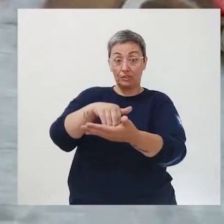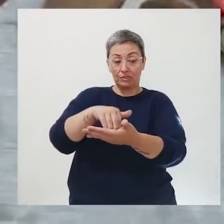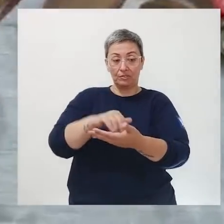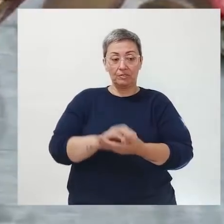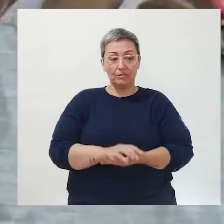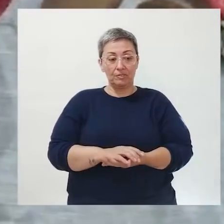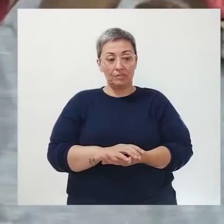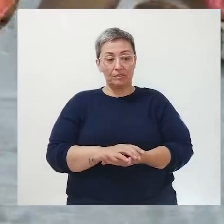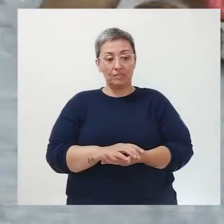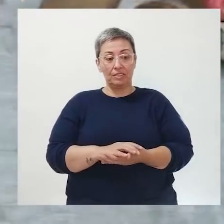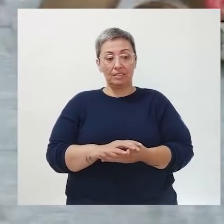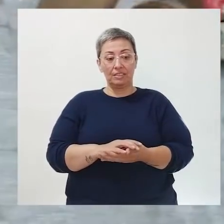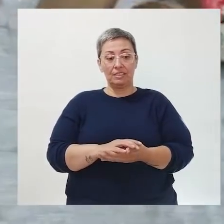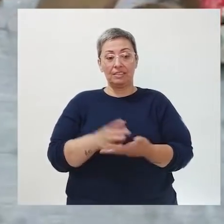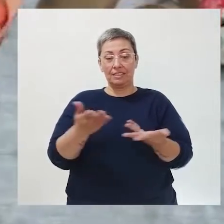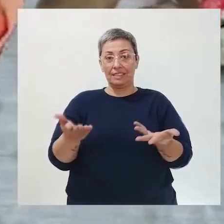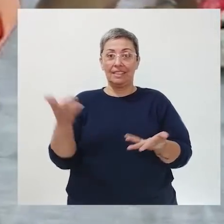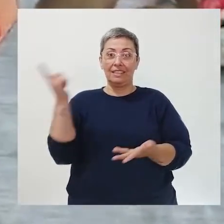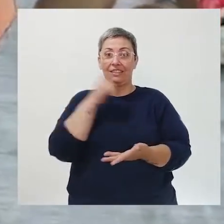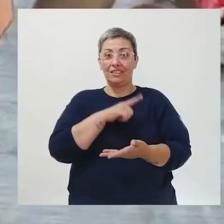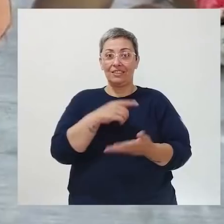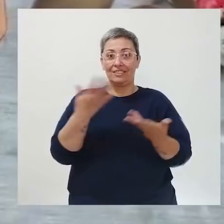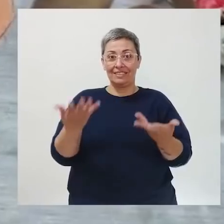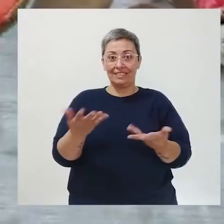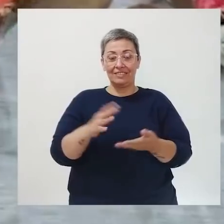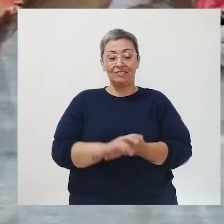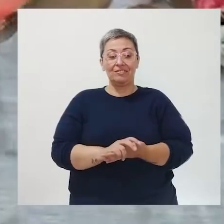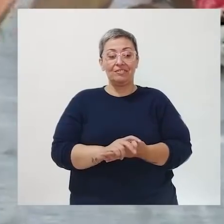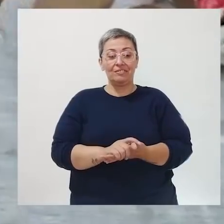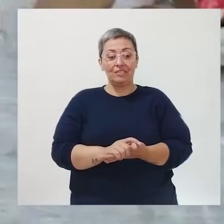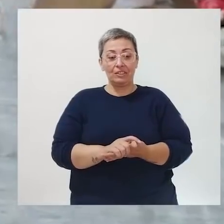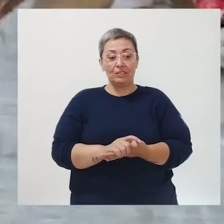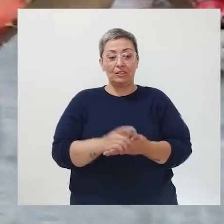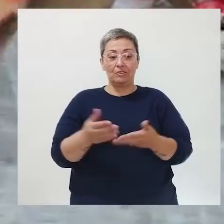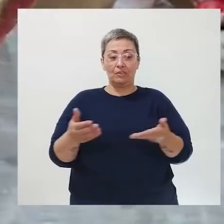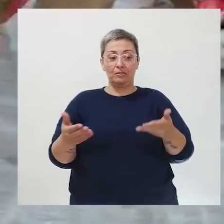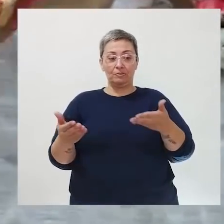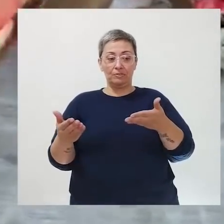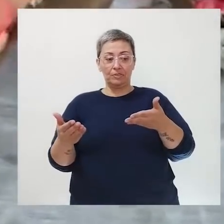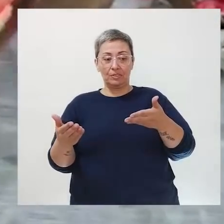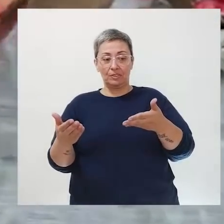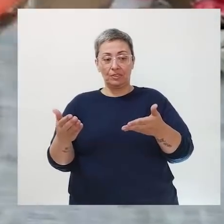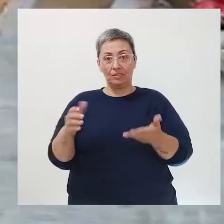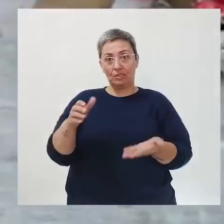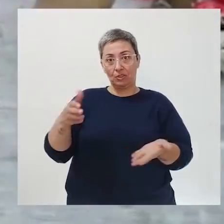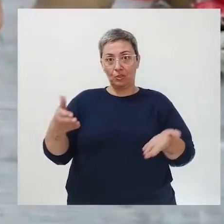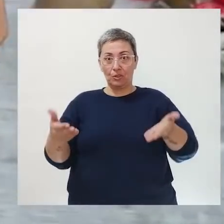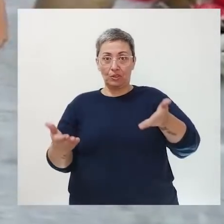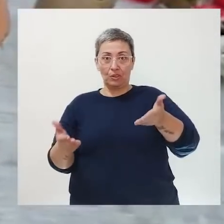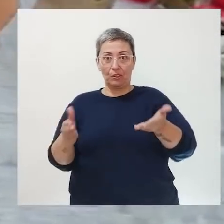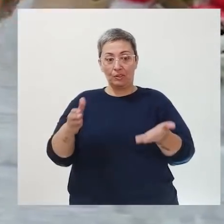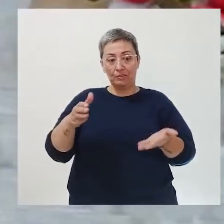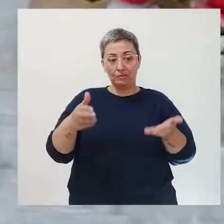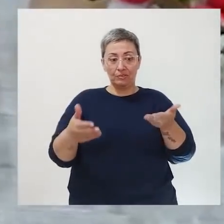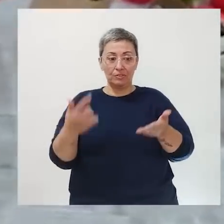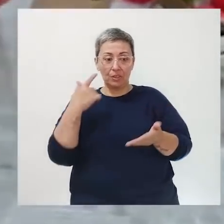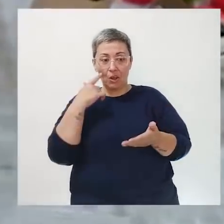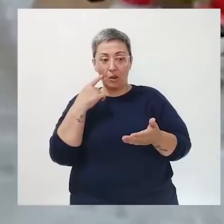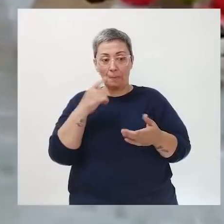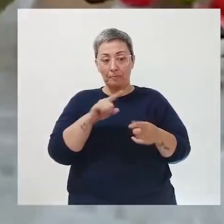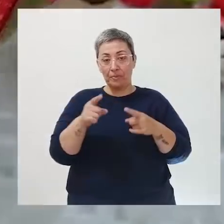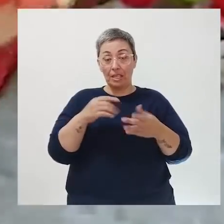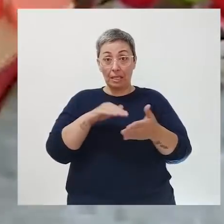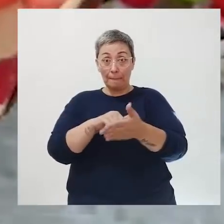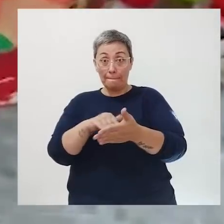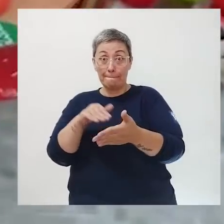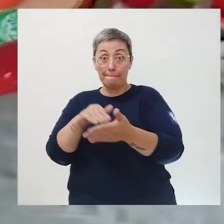ó, na chegada, tá bom? Ó, cheguei, tá? Então, tá vendo? Só